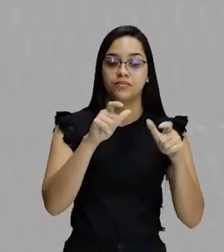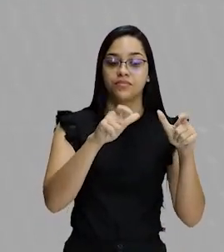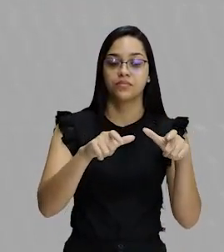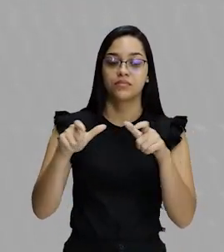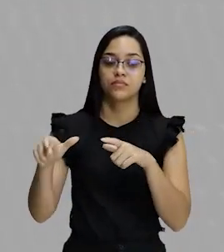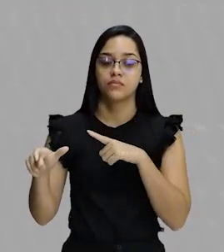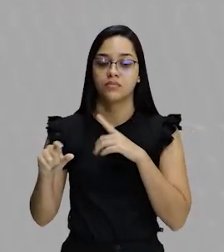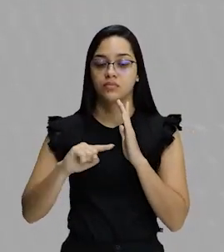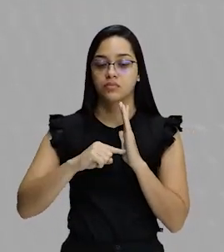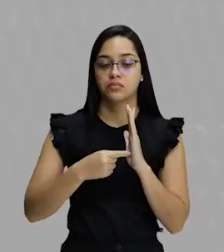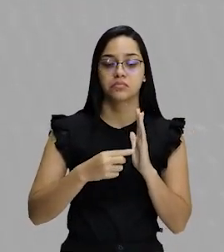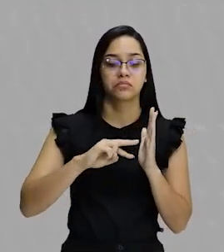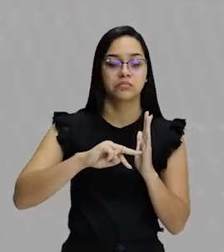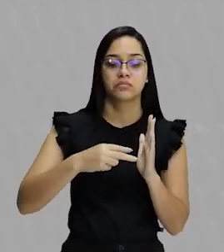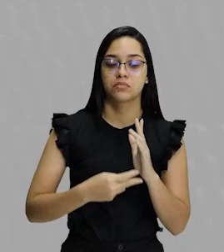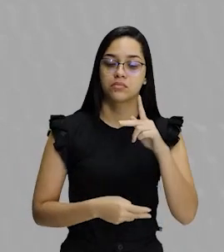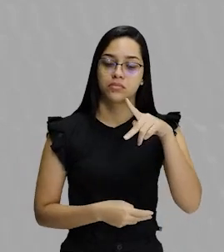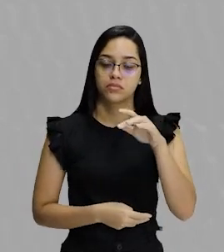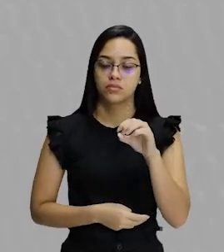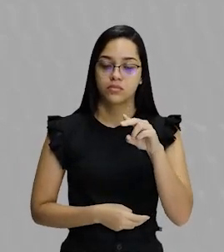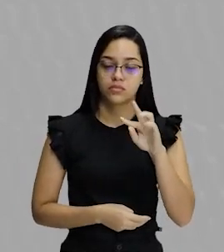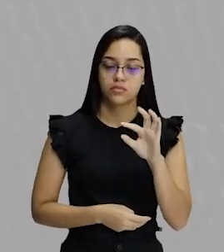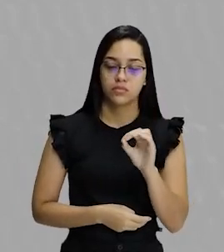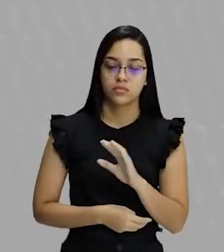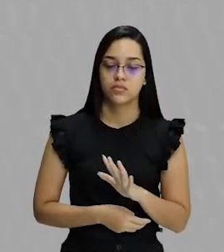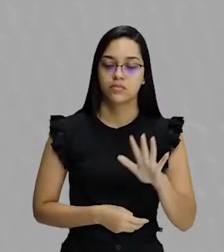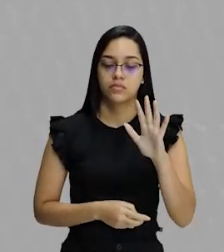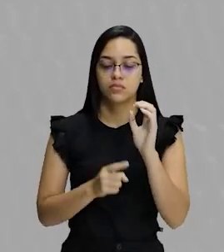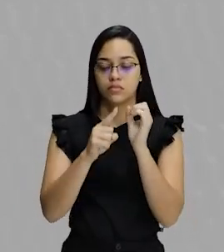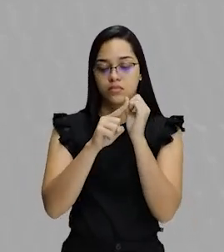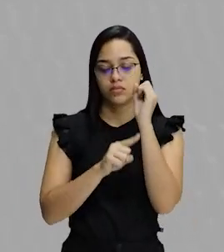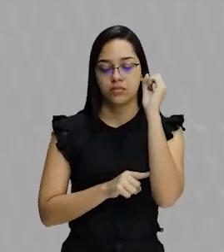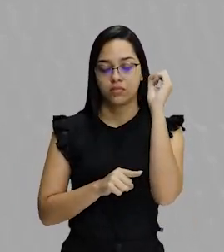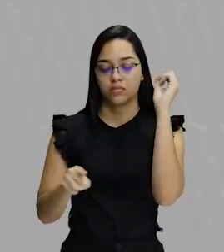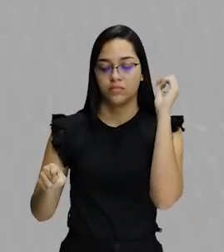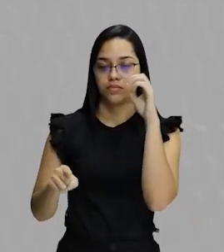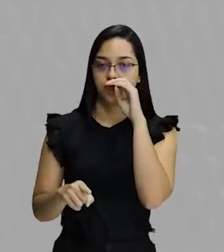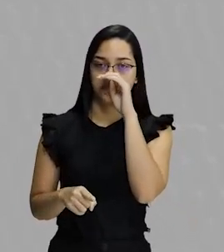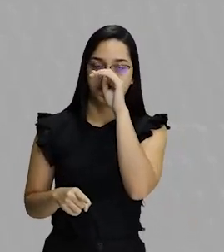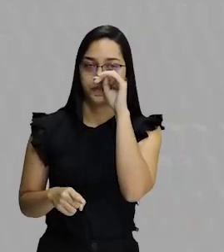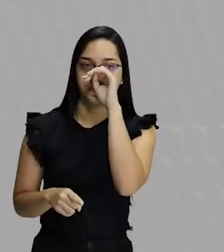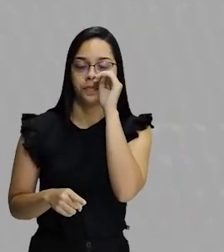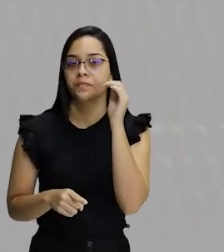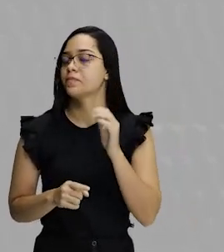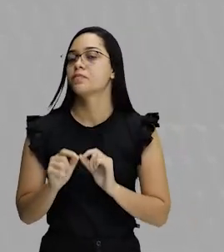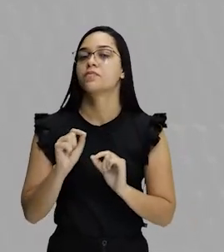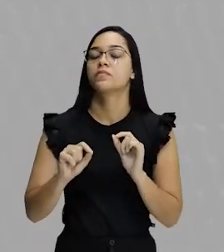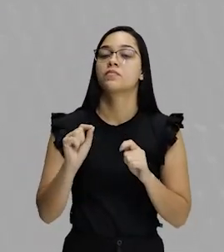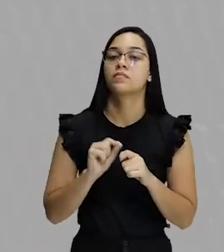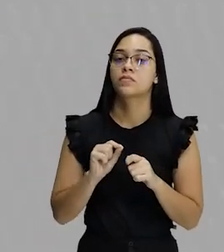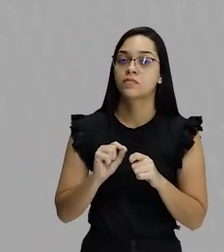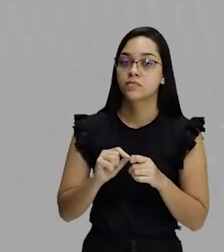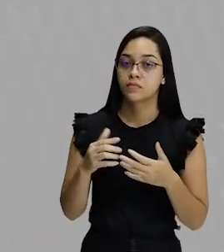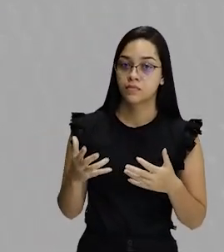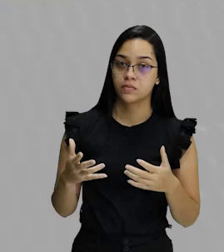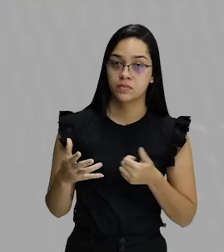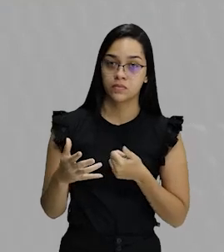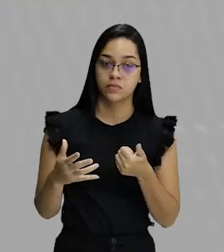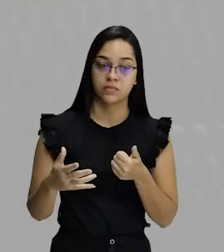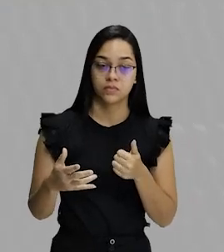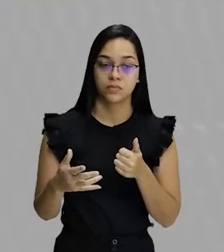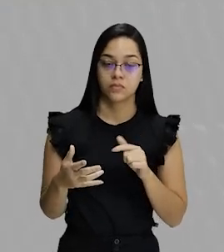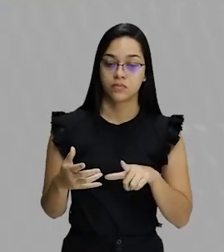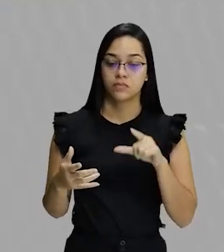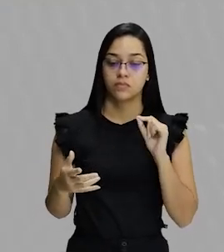de pontos. O que é um ponto aí no plano cartesiano, ok? Bom, o que a gente vai fazer aqui? A gente vai primeiro